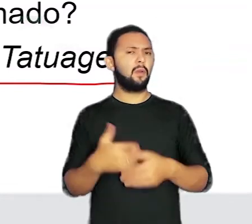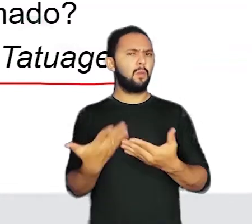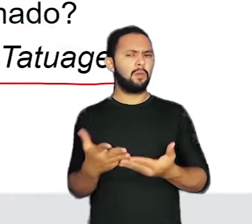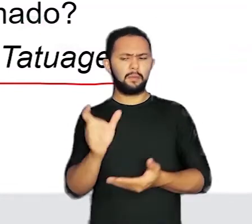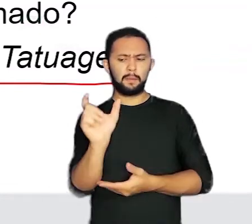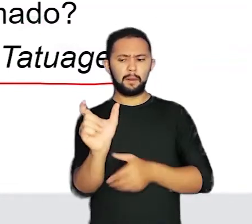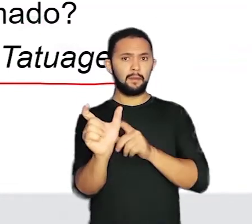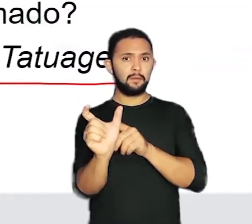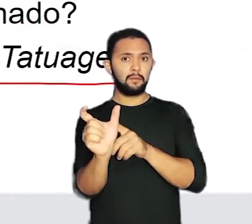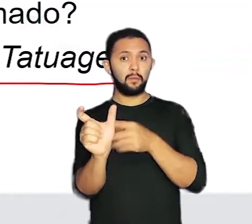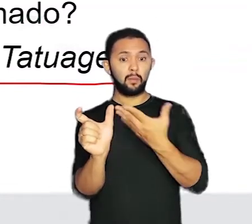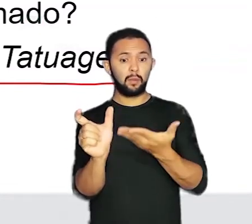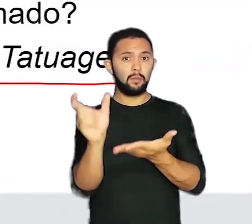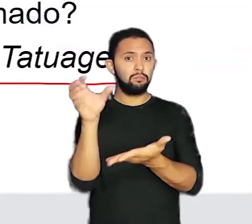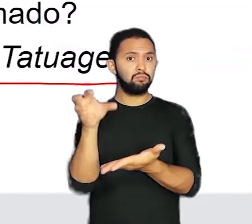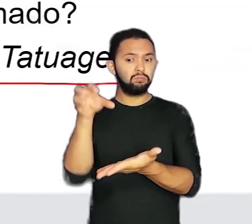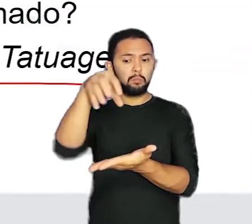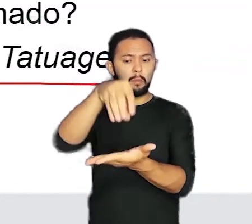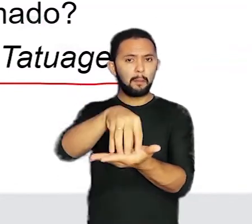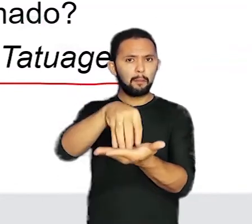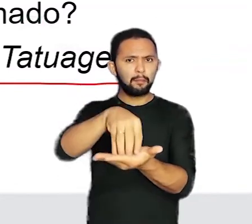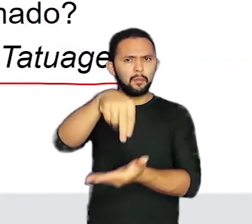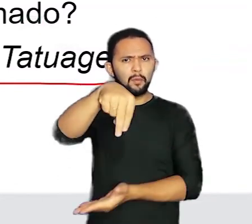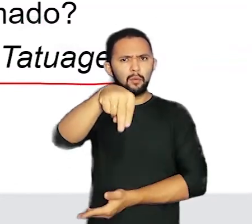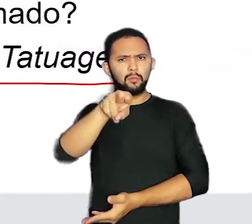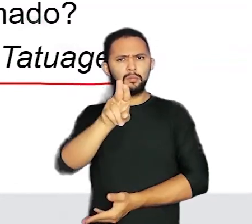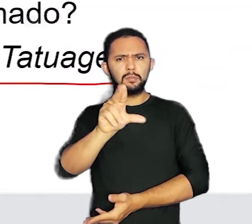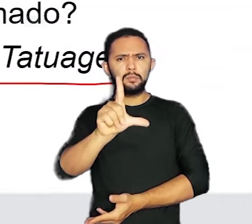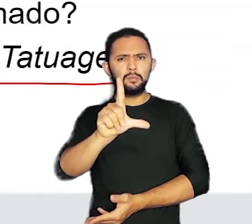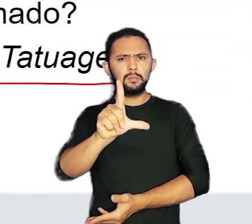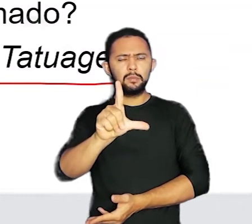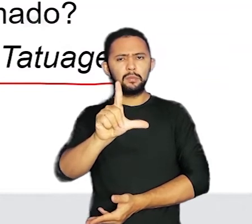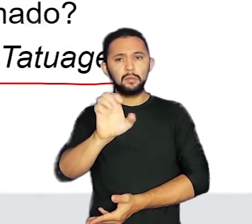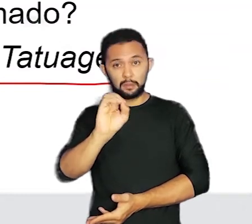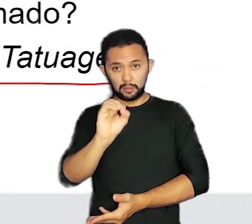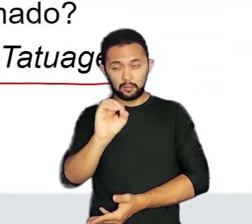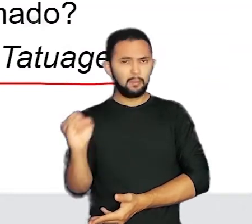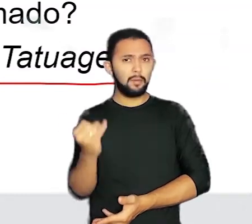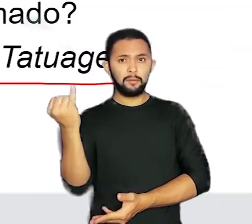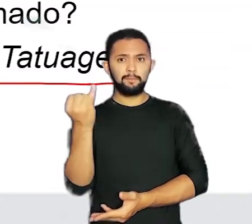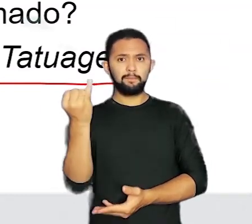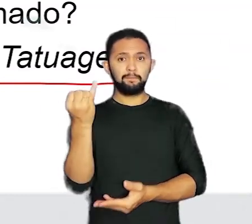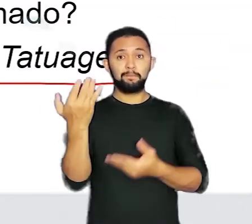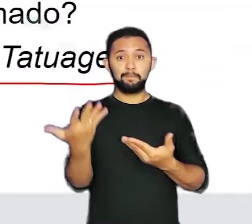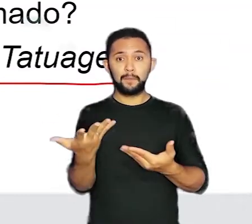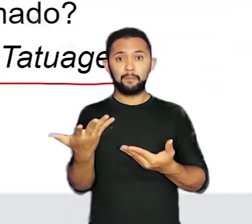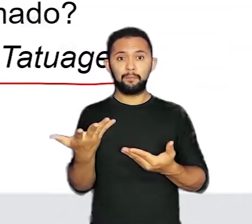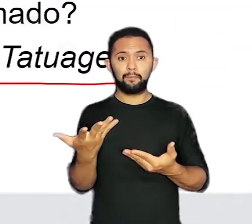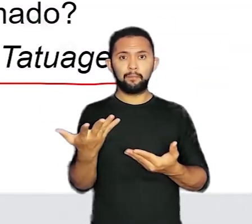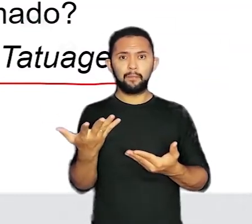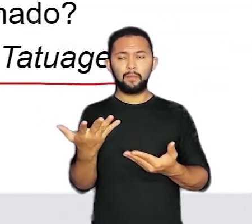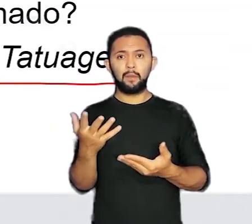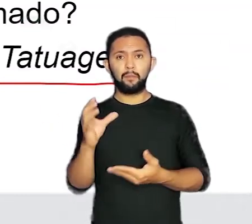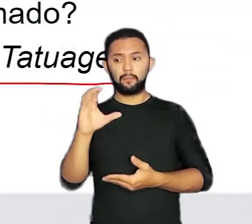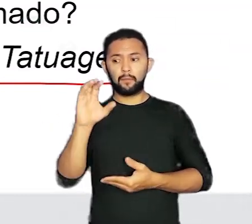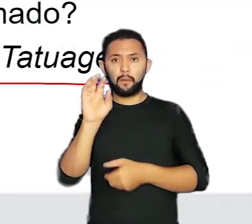dessas palavras, ou qual delas, é mais importante? Tudo se resume aqui, pessoal, em torno do filme. Foi